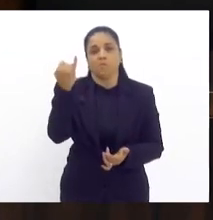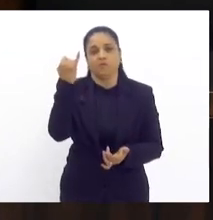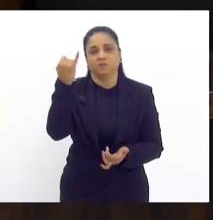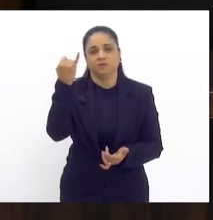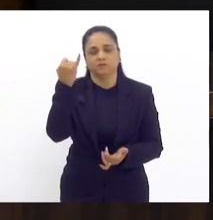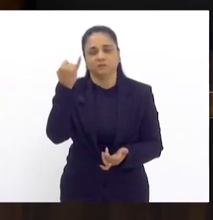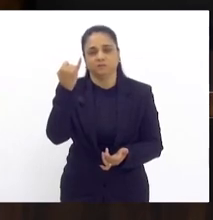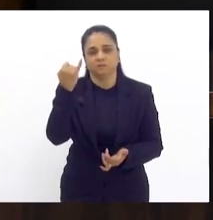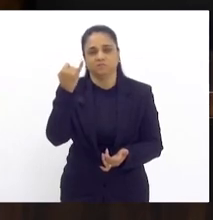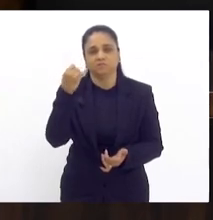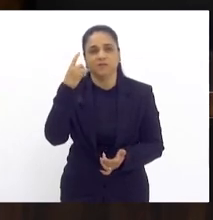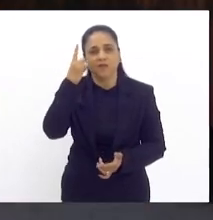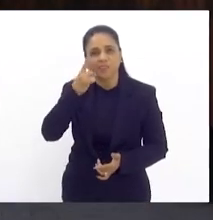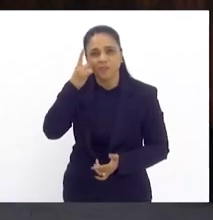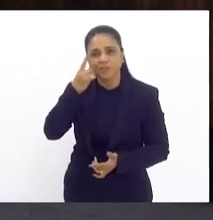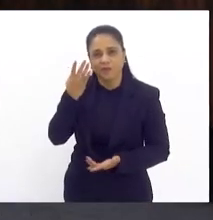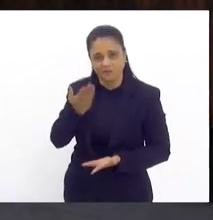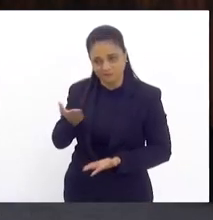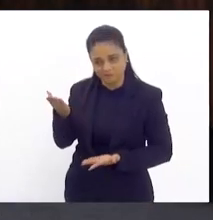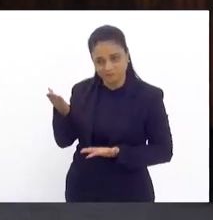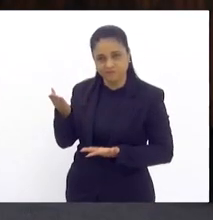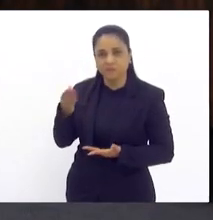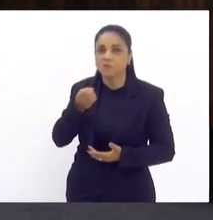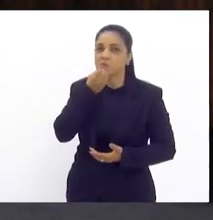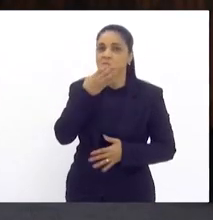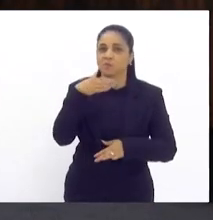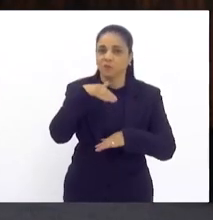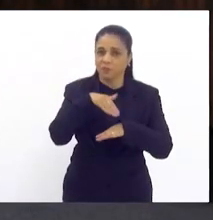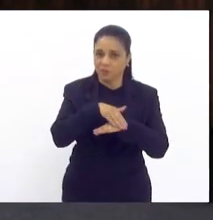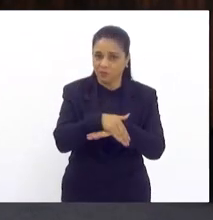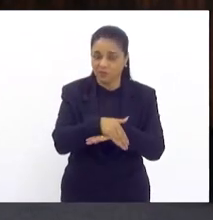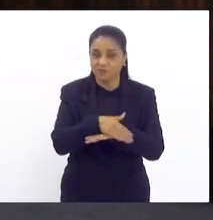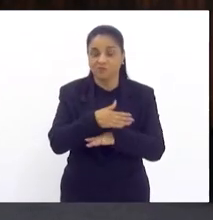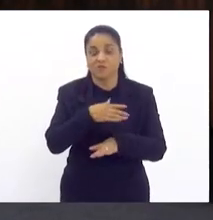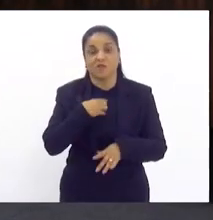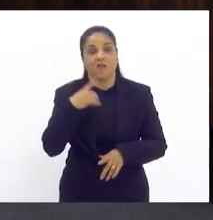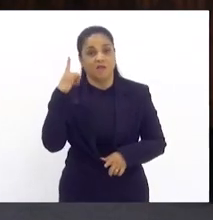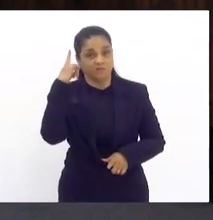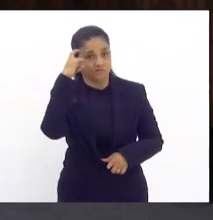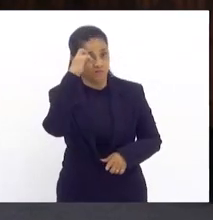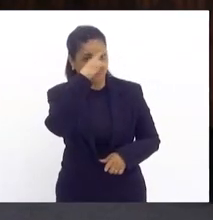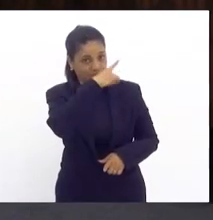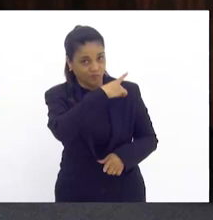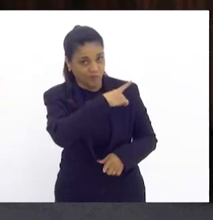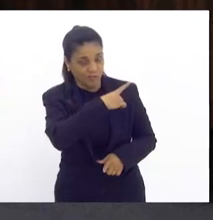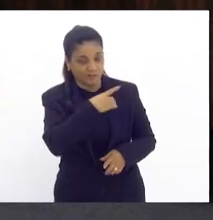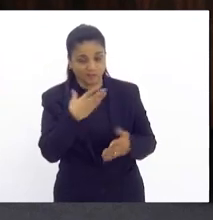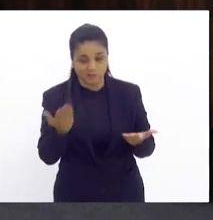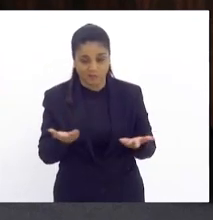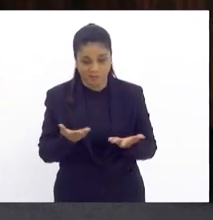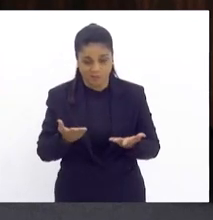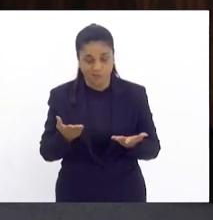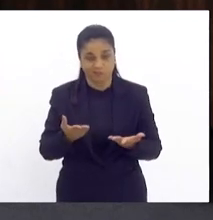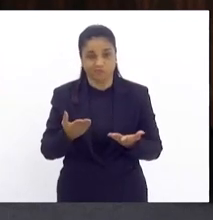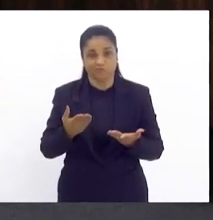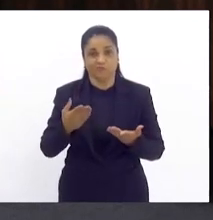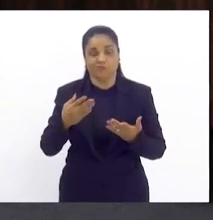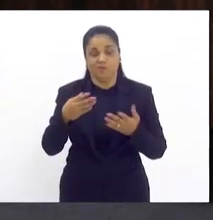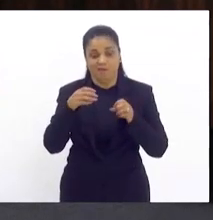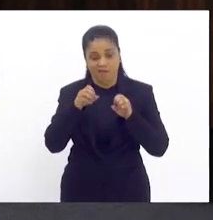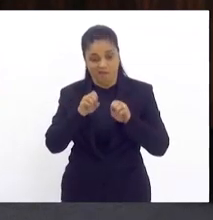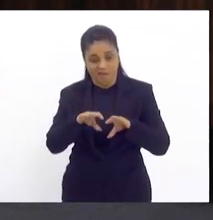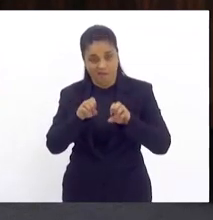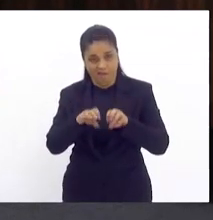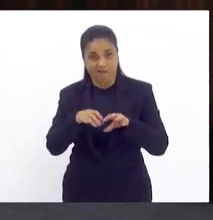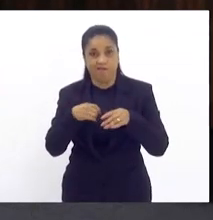Deputada Thais Ordi. Boa noite para todos. É até difícil falar depois, né, das aulas aqui dadas, a mesa de